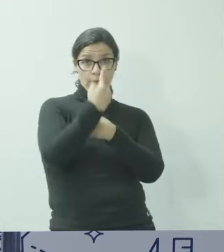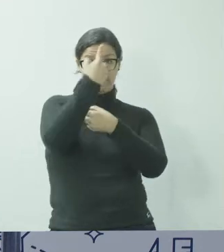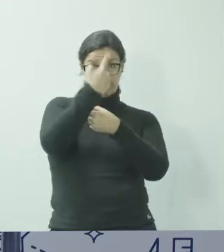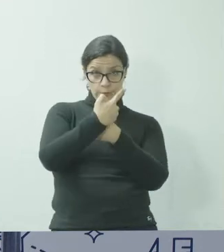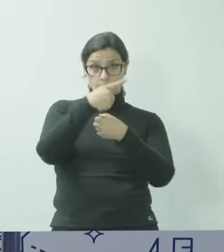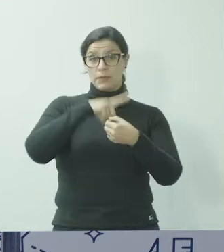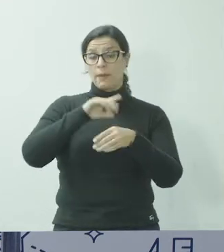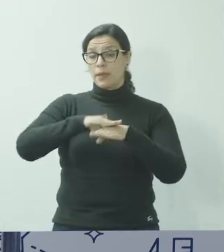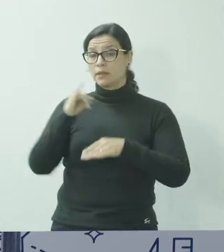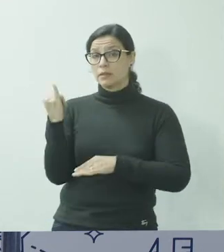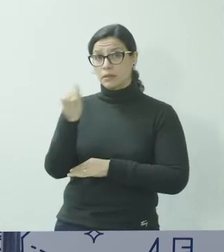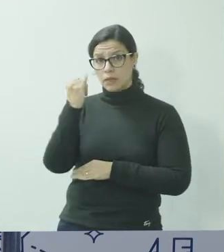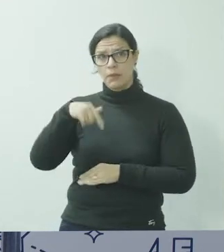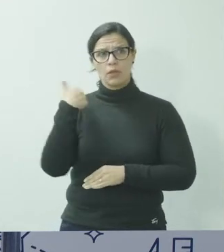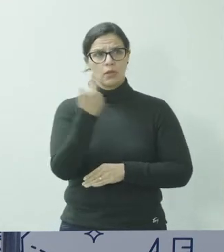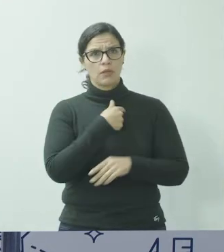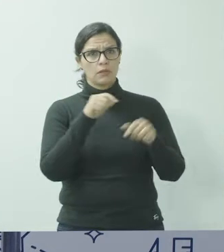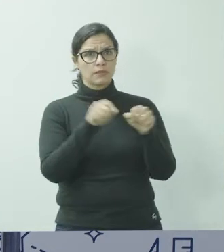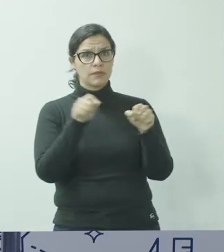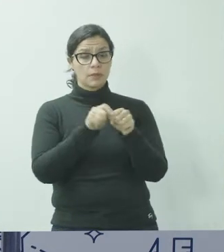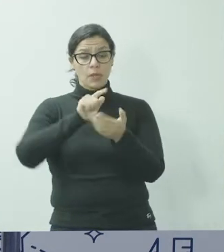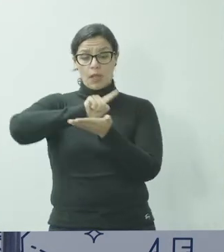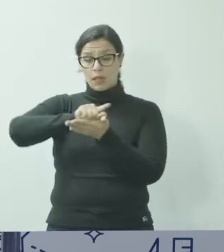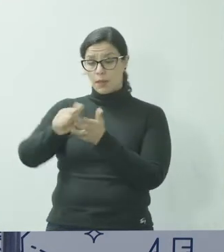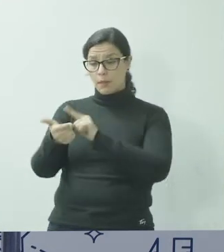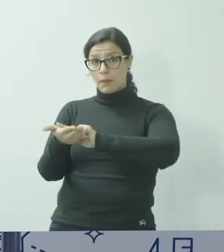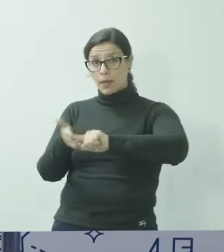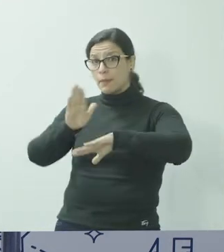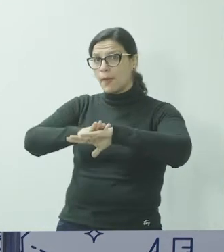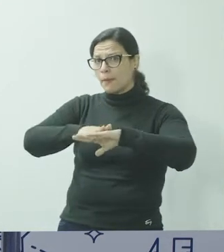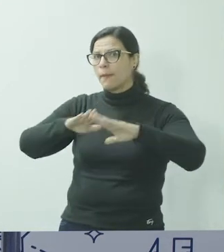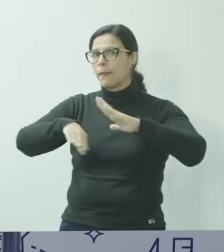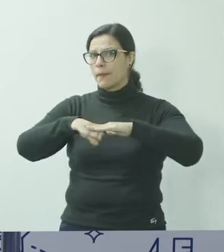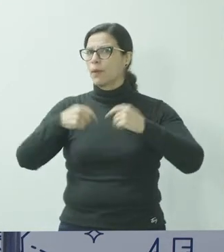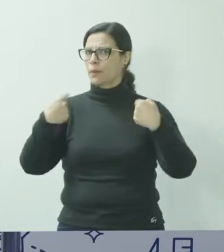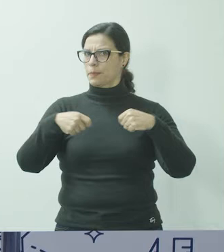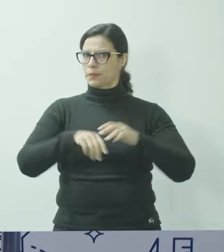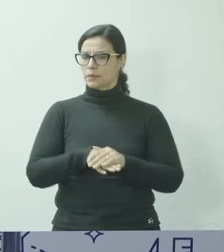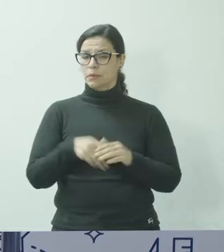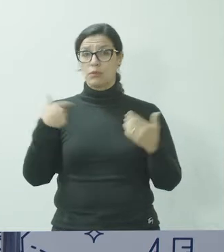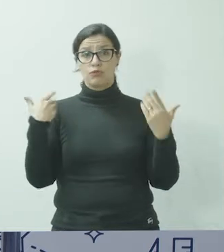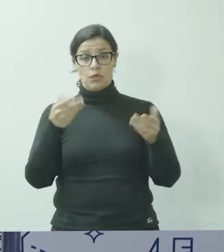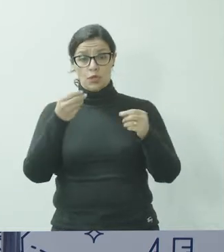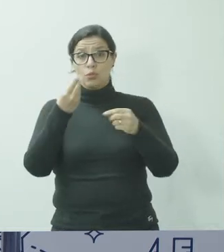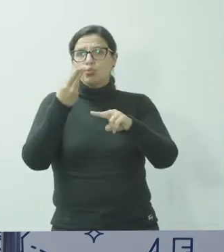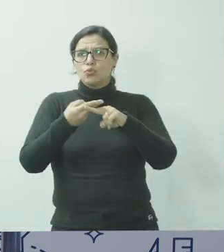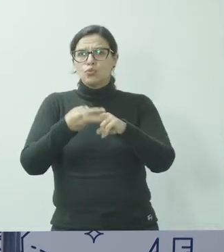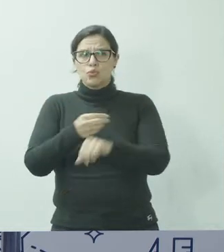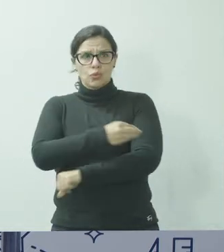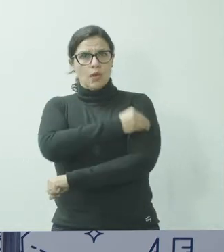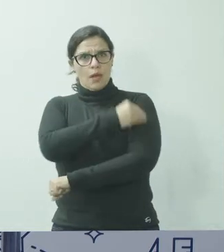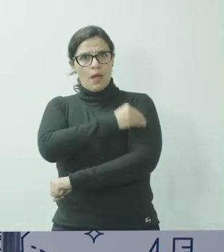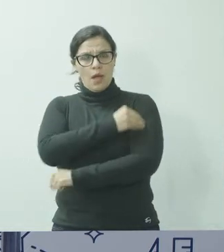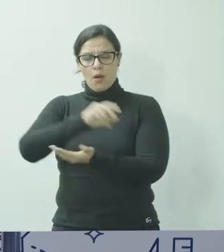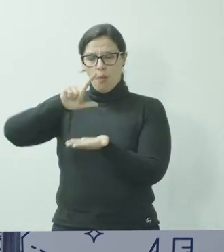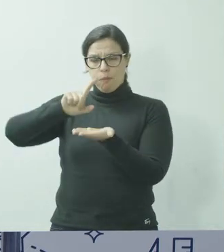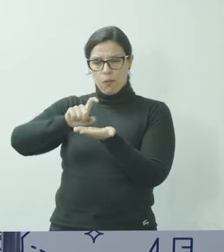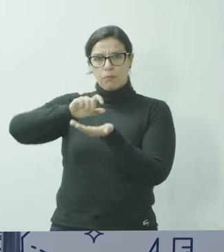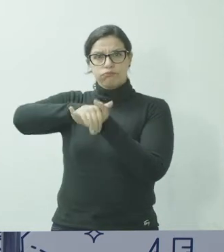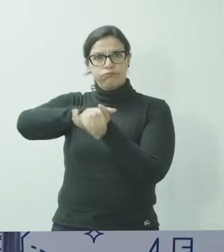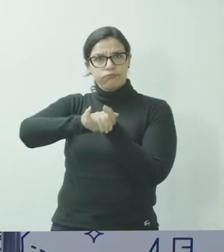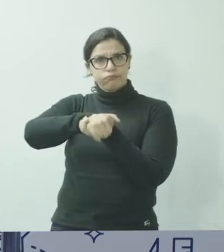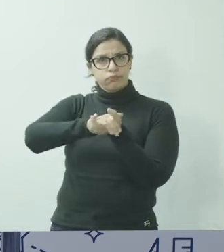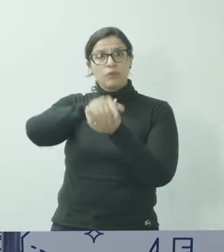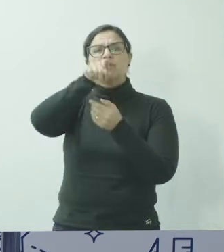higienização das mãos eu aqui estou utilizando o álcool em gel e você é em casa você pode